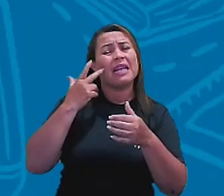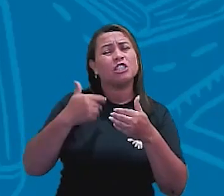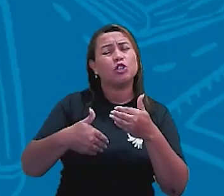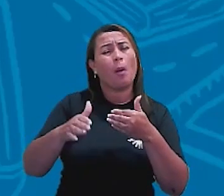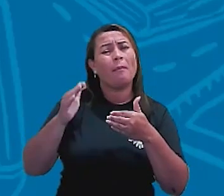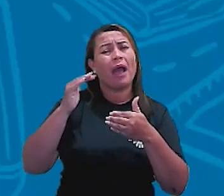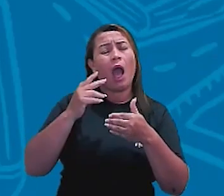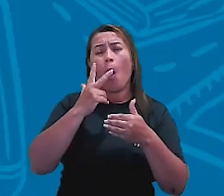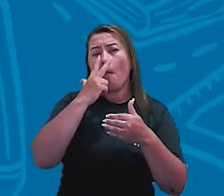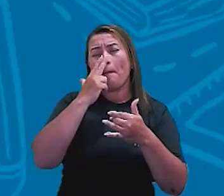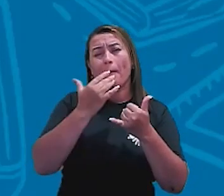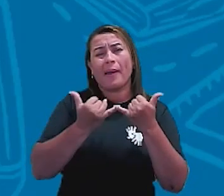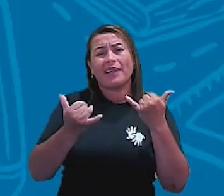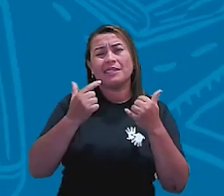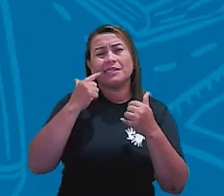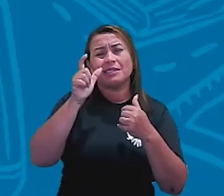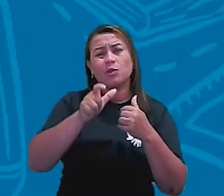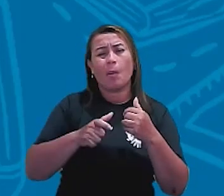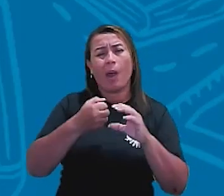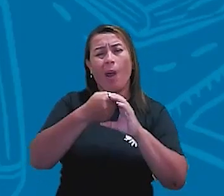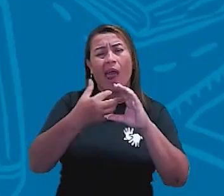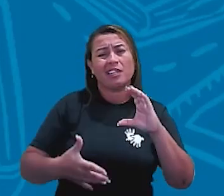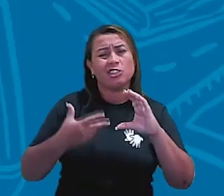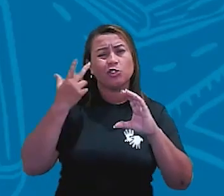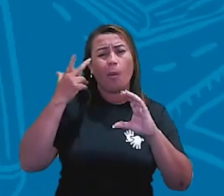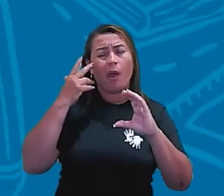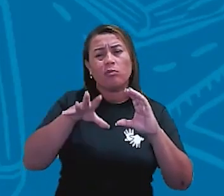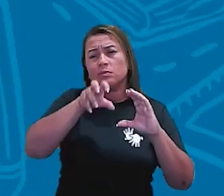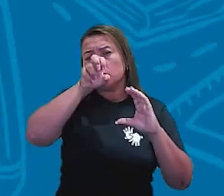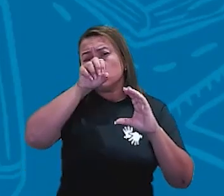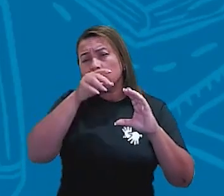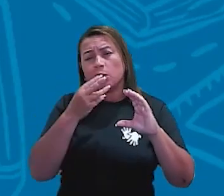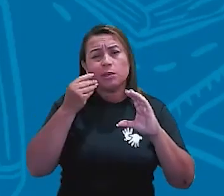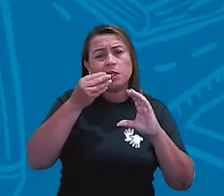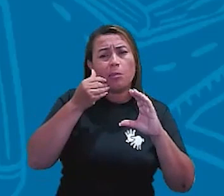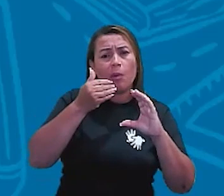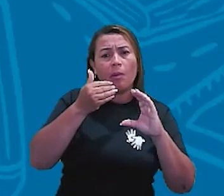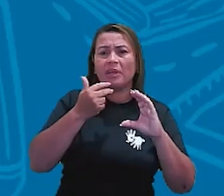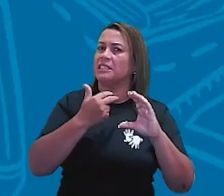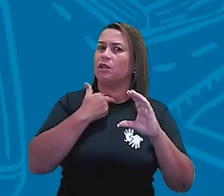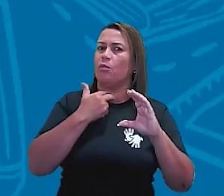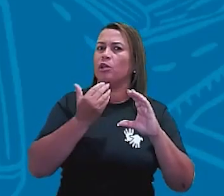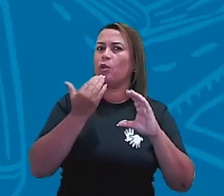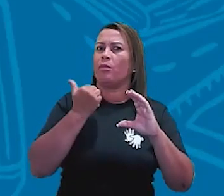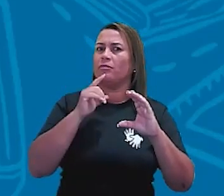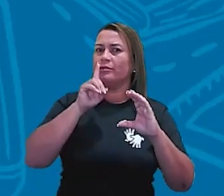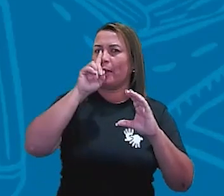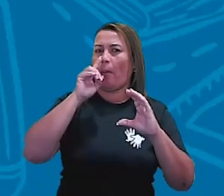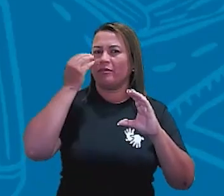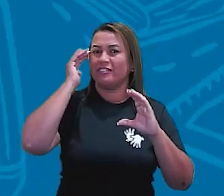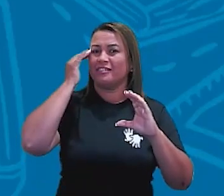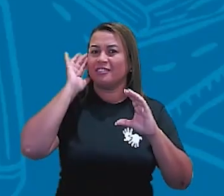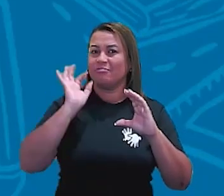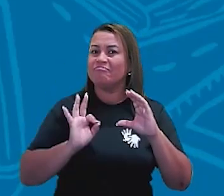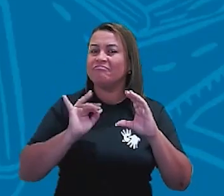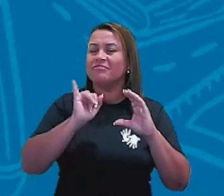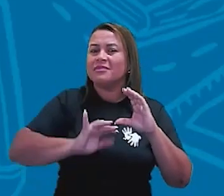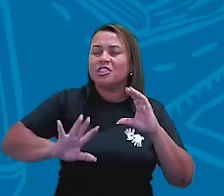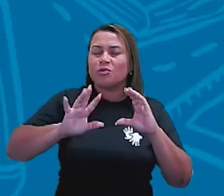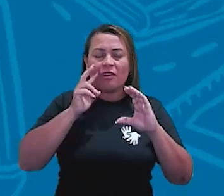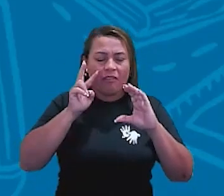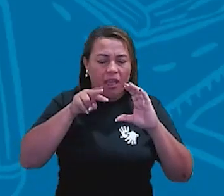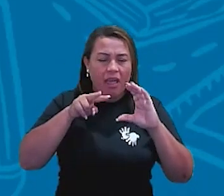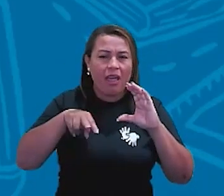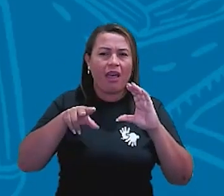sua aparência, na sua característica, do seu cheiro, do seu sabor, enfim, na sua característica visual ali, Você